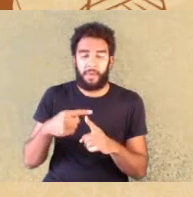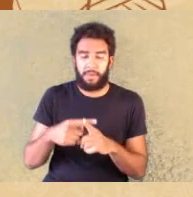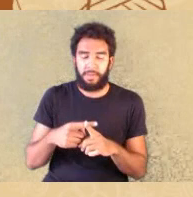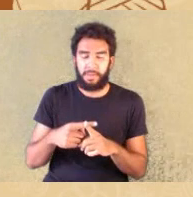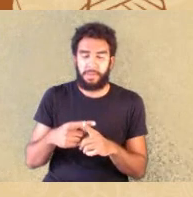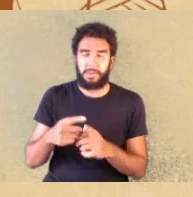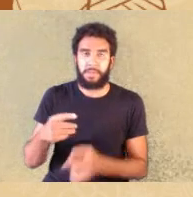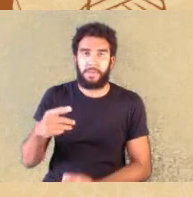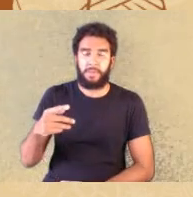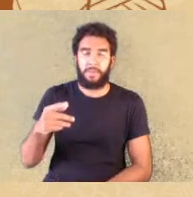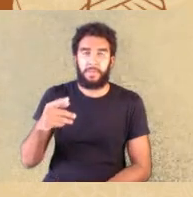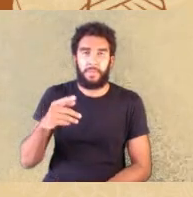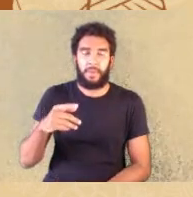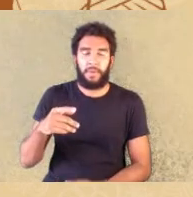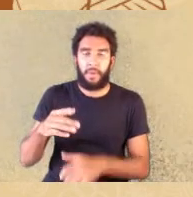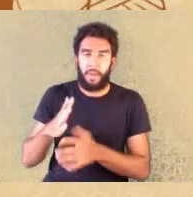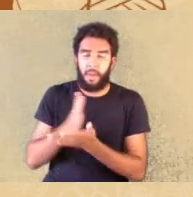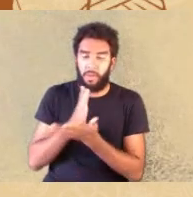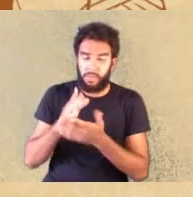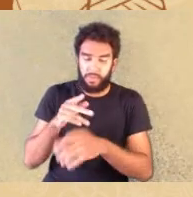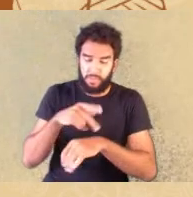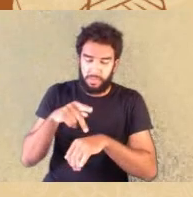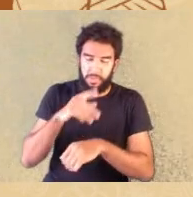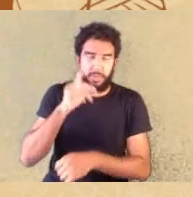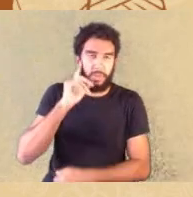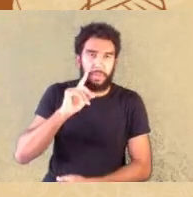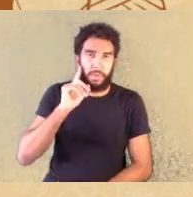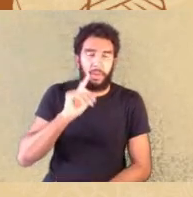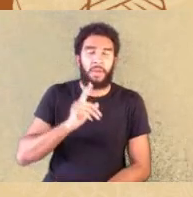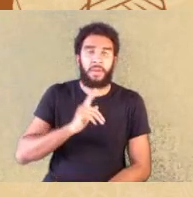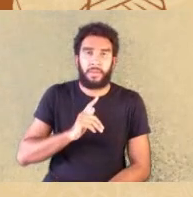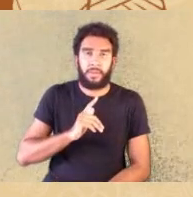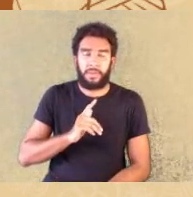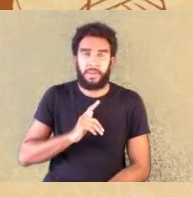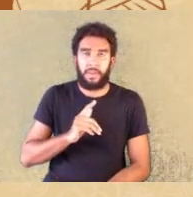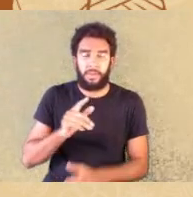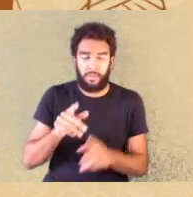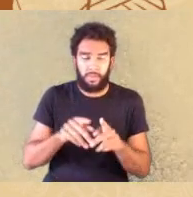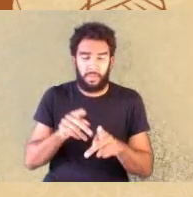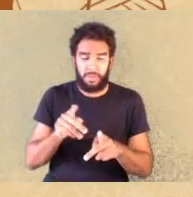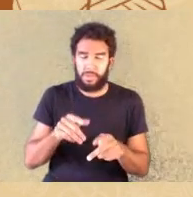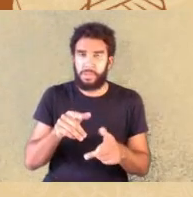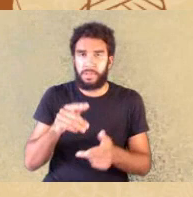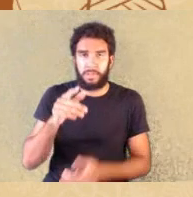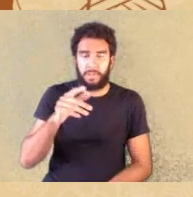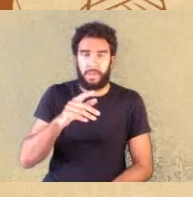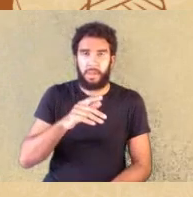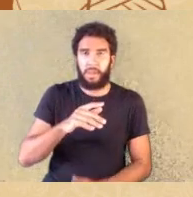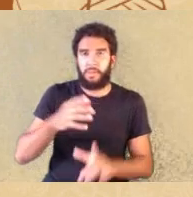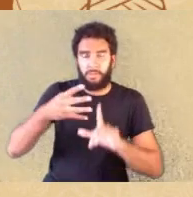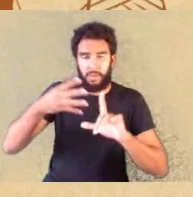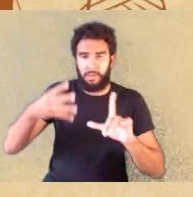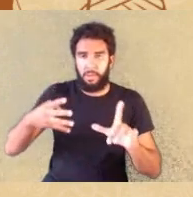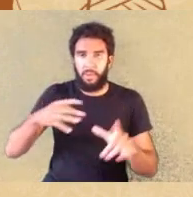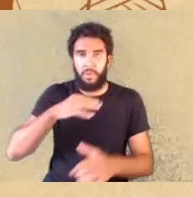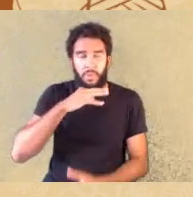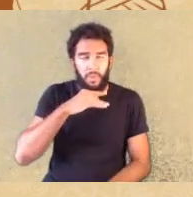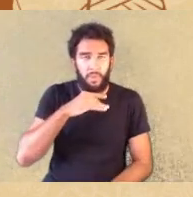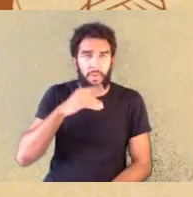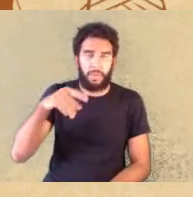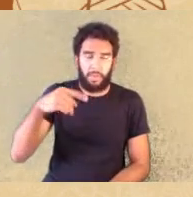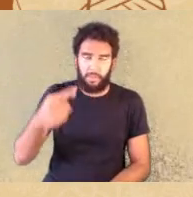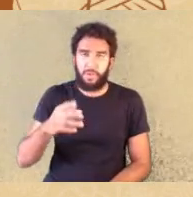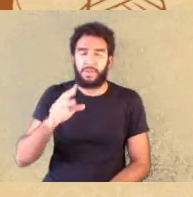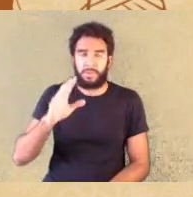legislações extremamente LGBTfóbicas e que criminalizam as pessoas, né? Posso dar exemplos depois de relatos que